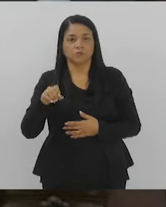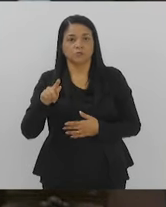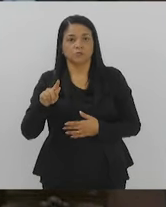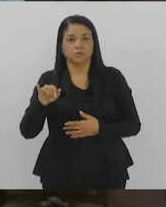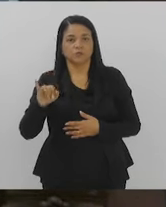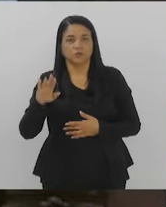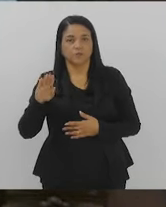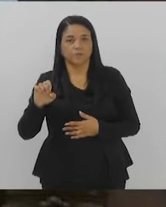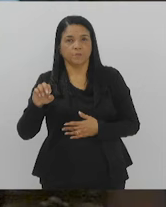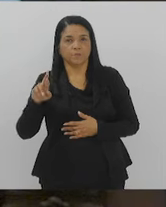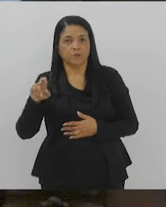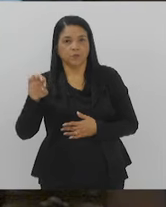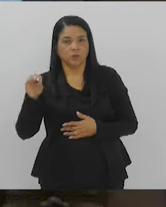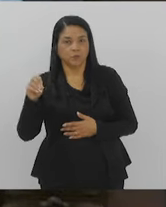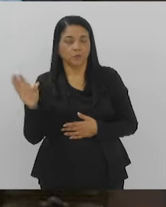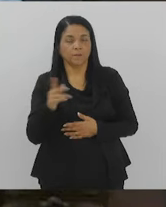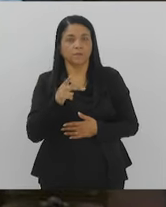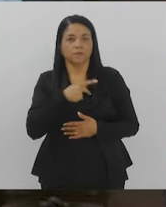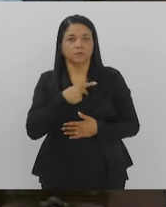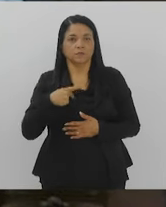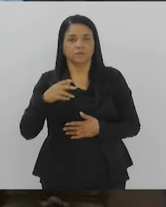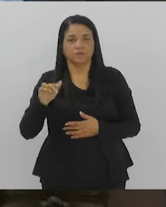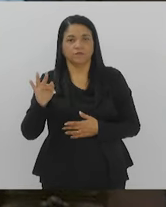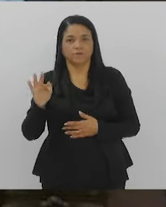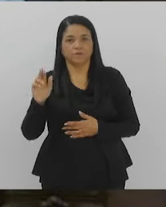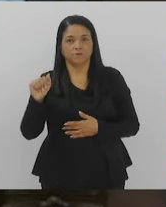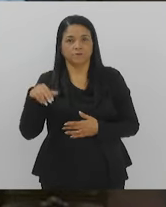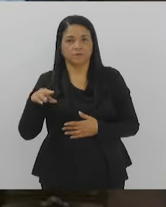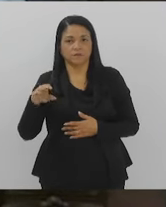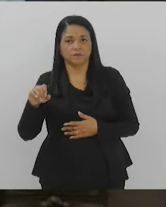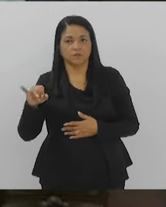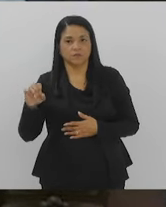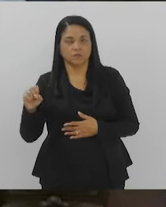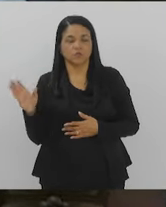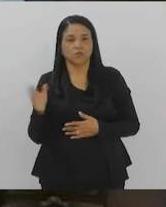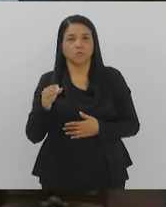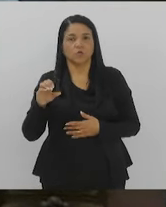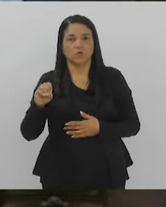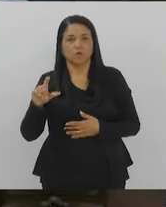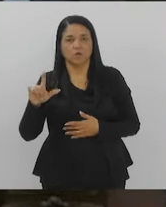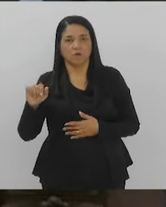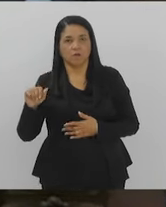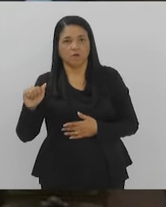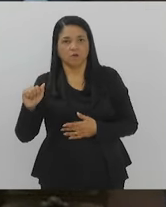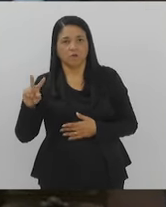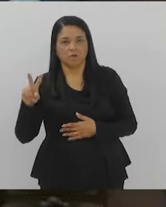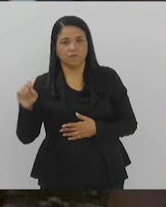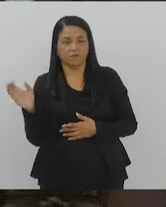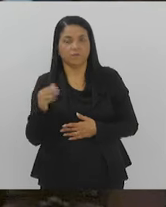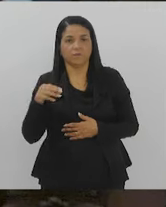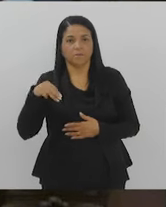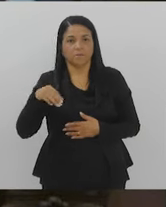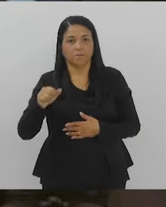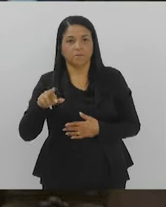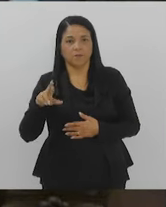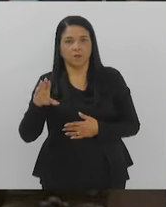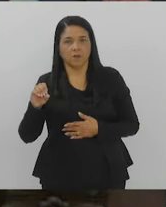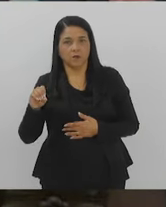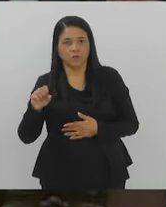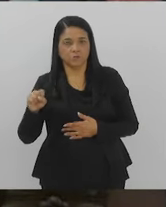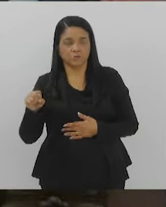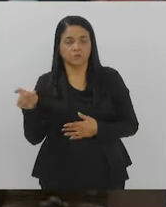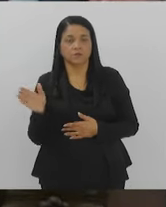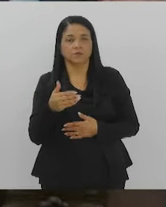pastor Francisco Mendonça, pastor Olavo da Silva, Marco Andrade dos Santos,